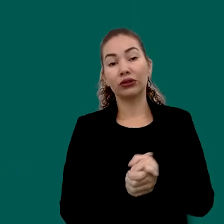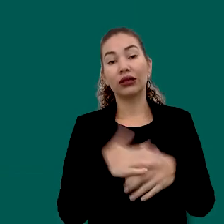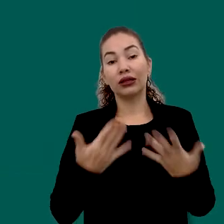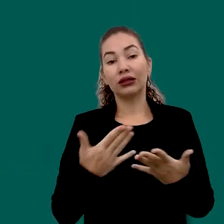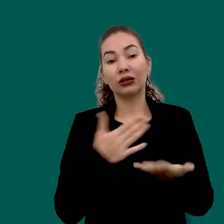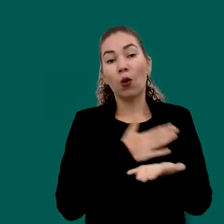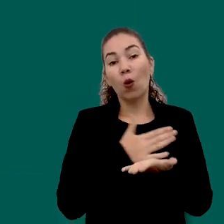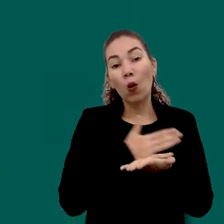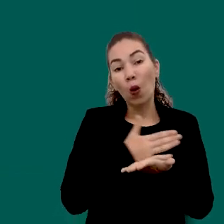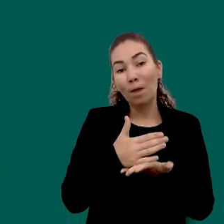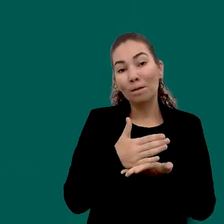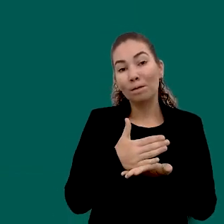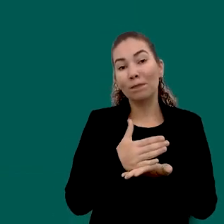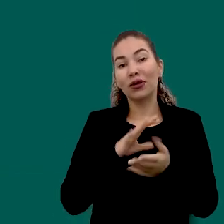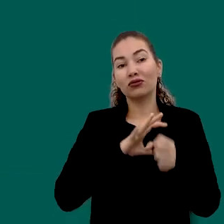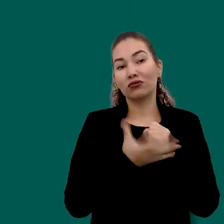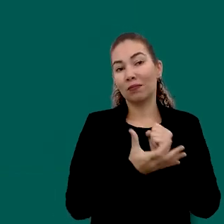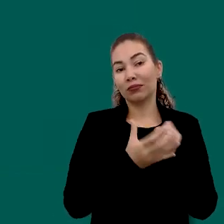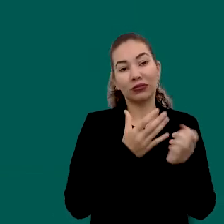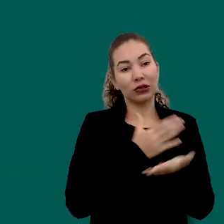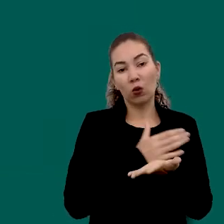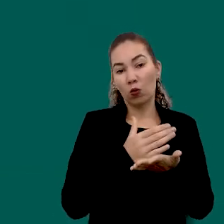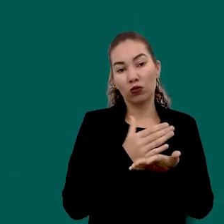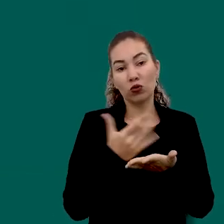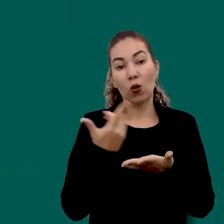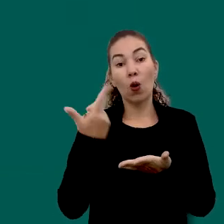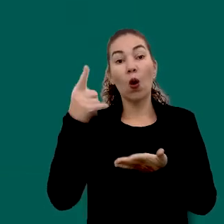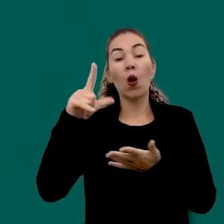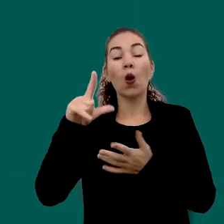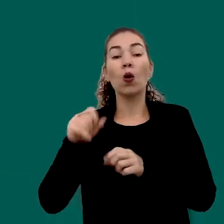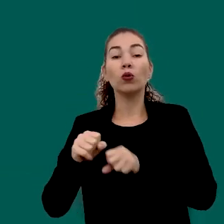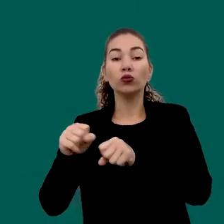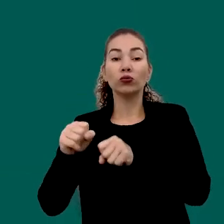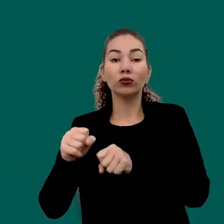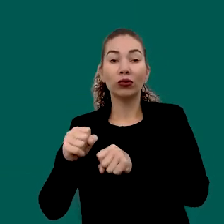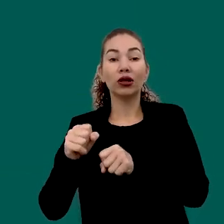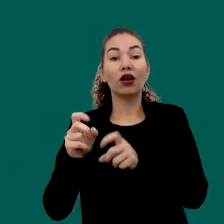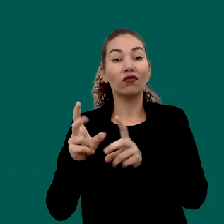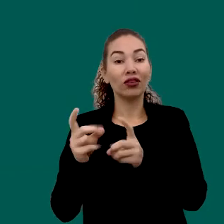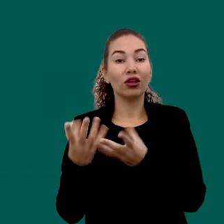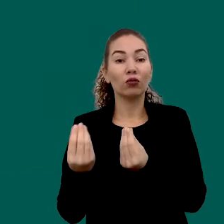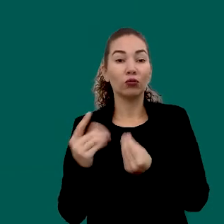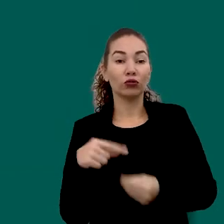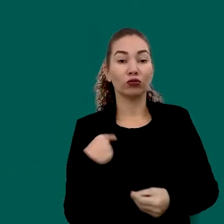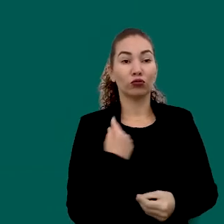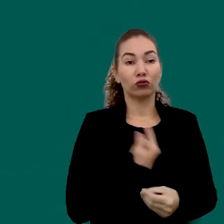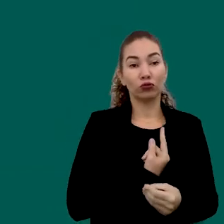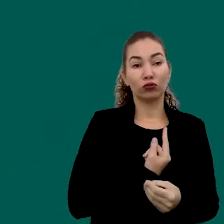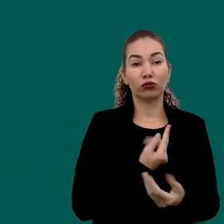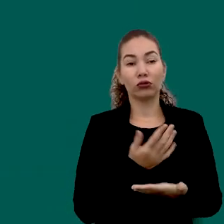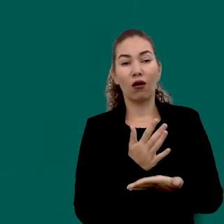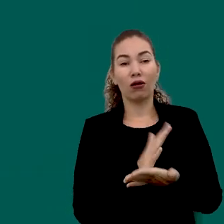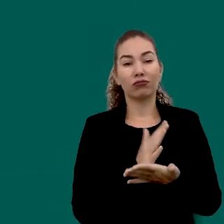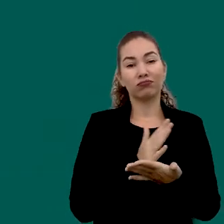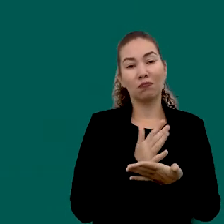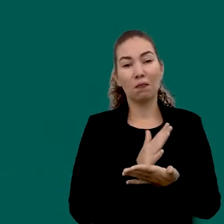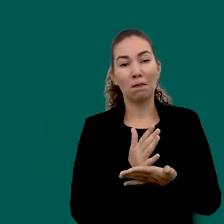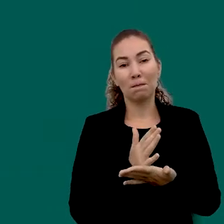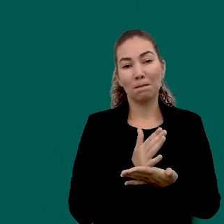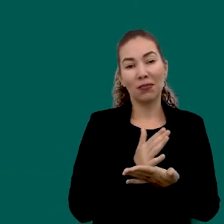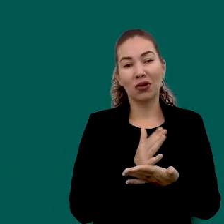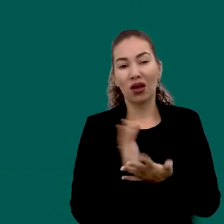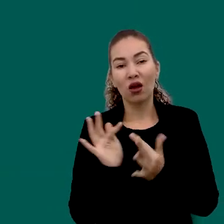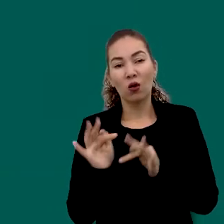da pandemia, o ano passado, onde outros supermercados online venderam muito. A gente acabou pegando meio que do meio para o